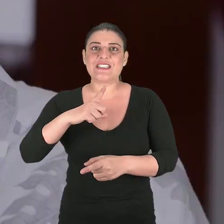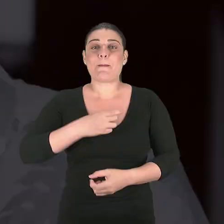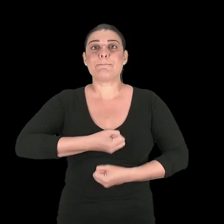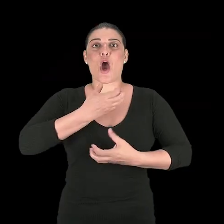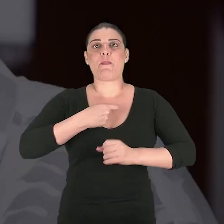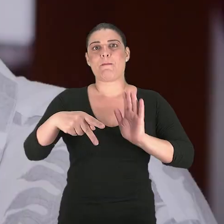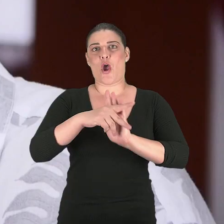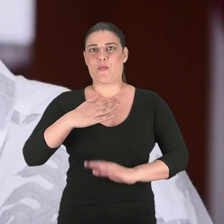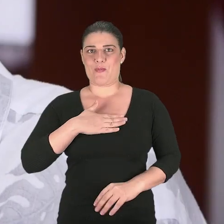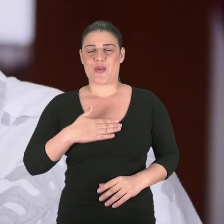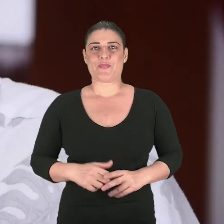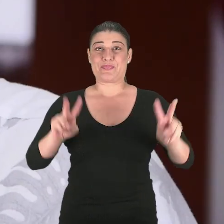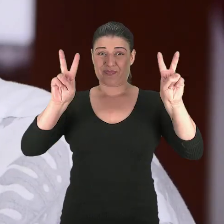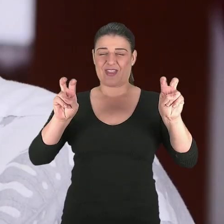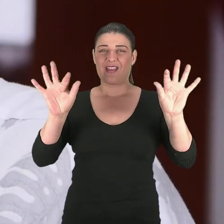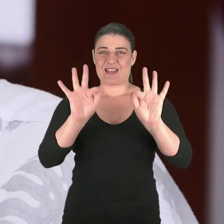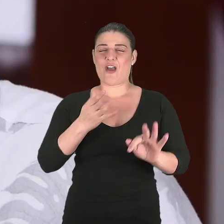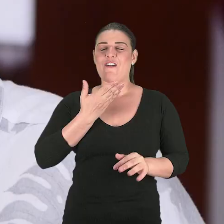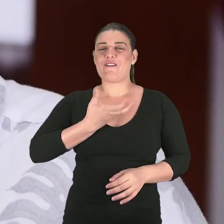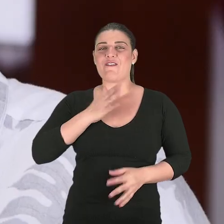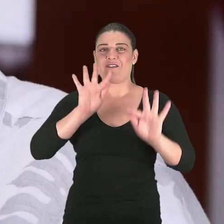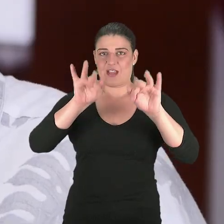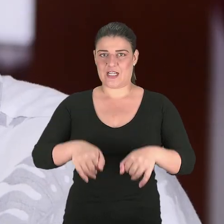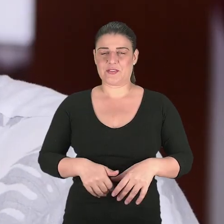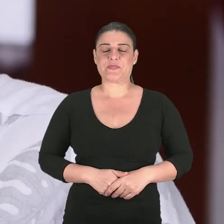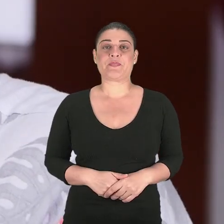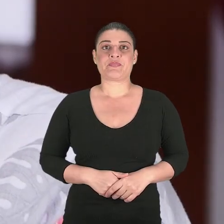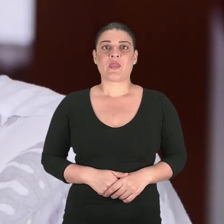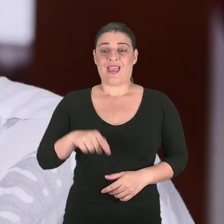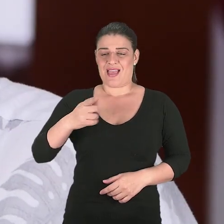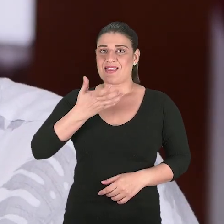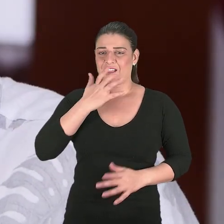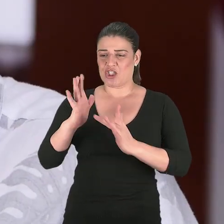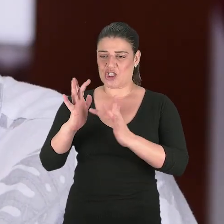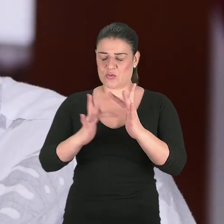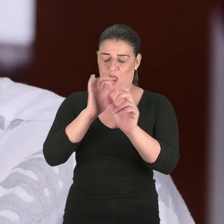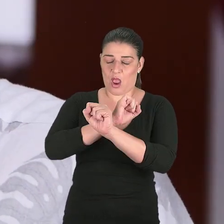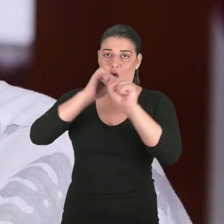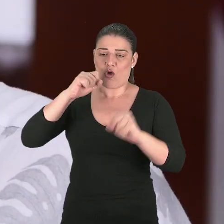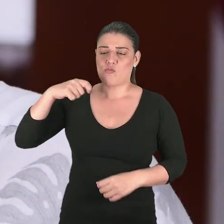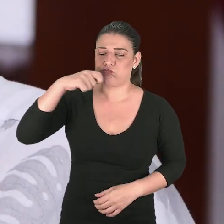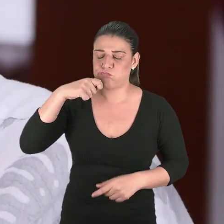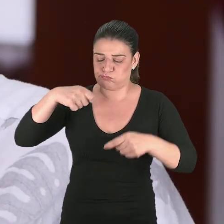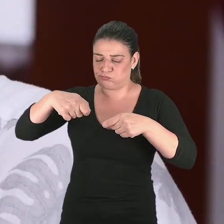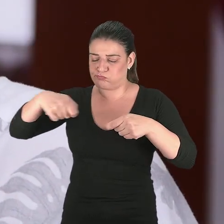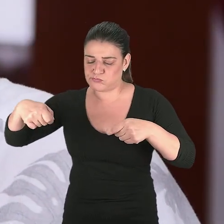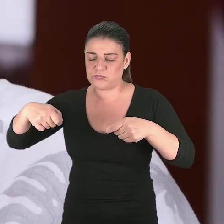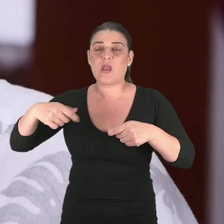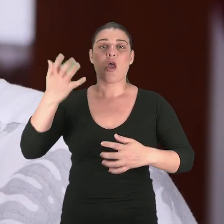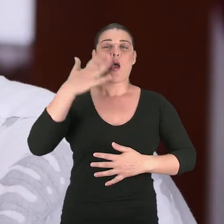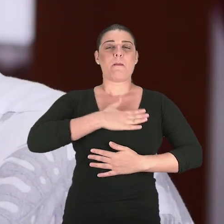entendeu? Final Feliz Natal. Nesse Natal, quando o menino Jesus acordar, escovar os dentes com ultrabyte, tomar banho